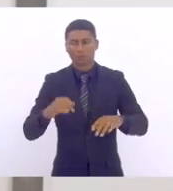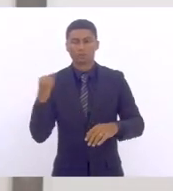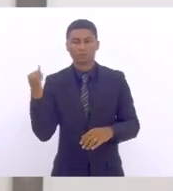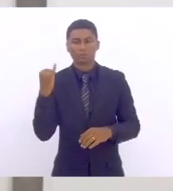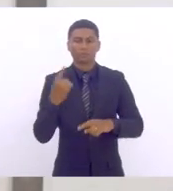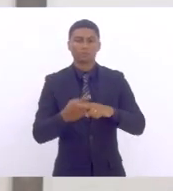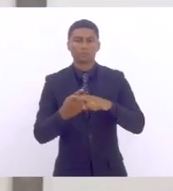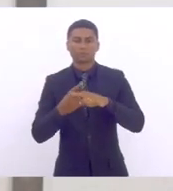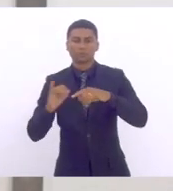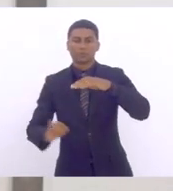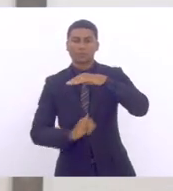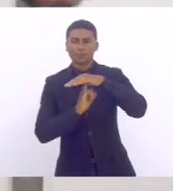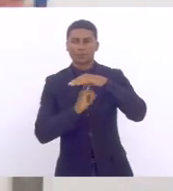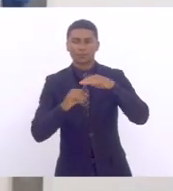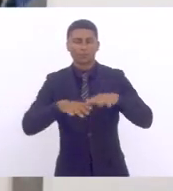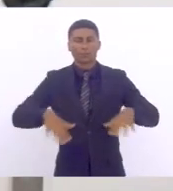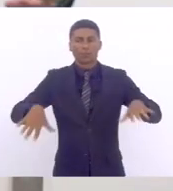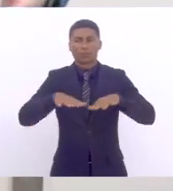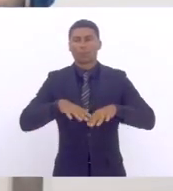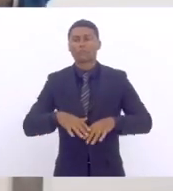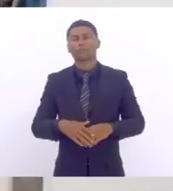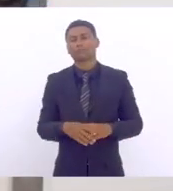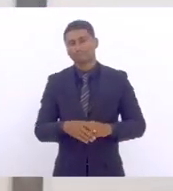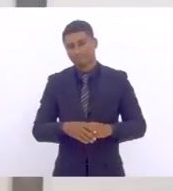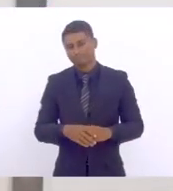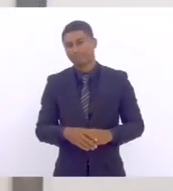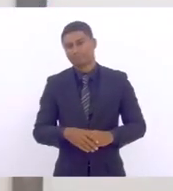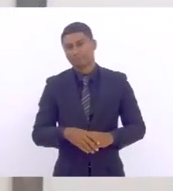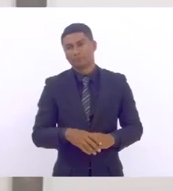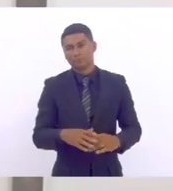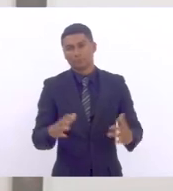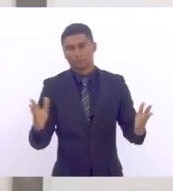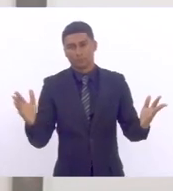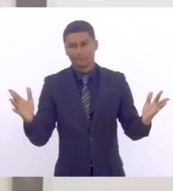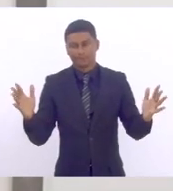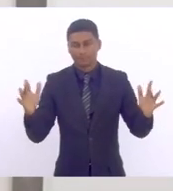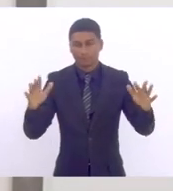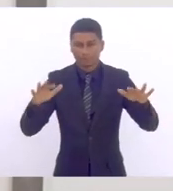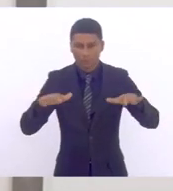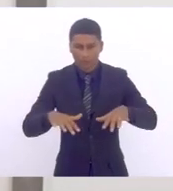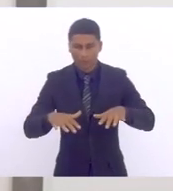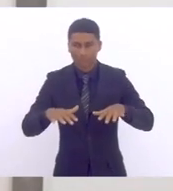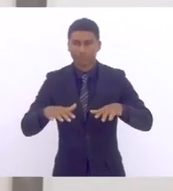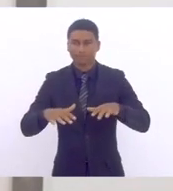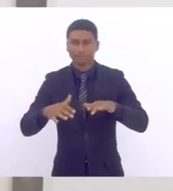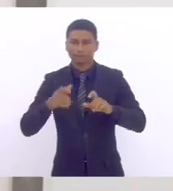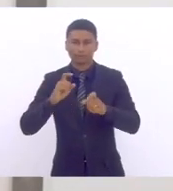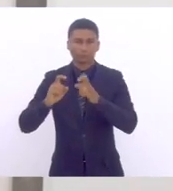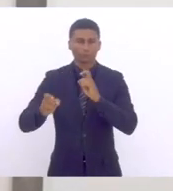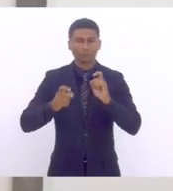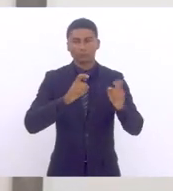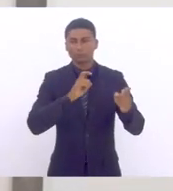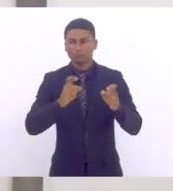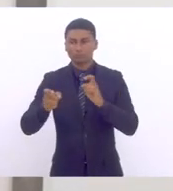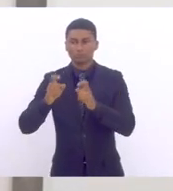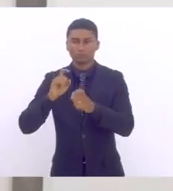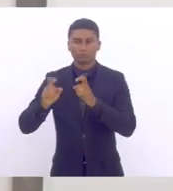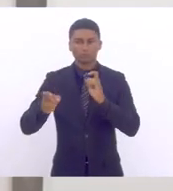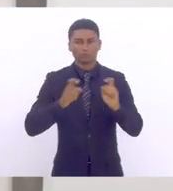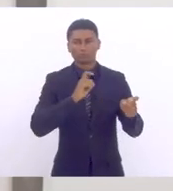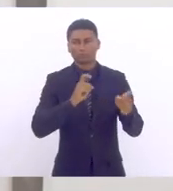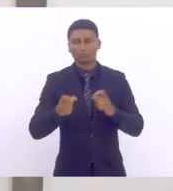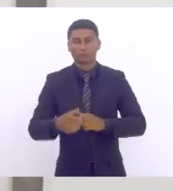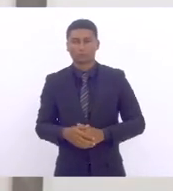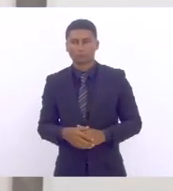as instituições e órgãos envolvidos no debate pudessem sentar e coletivamente debater algo tão